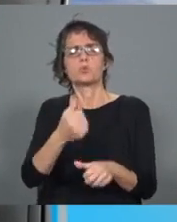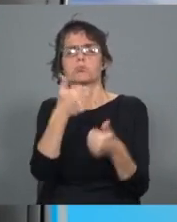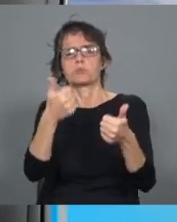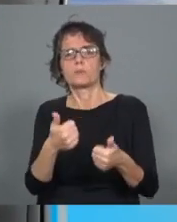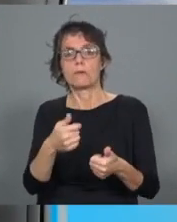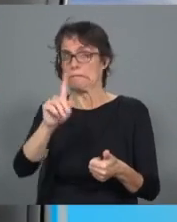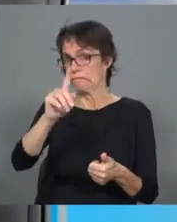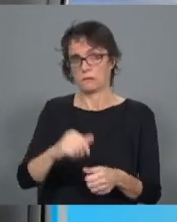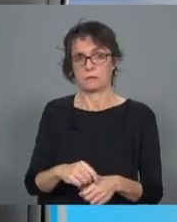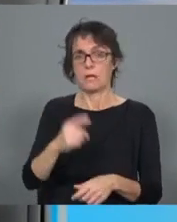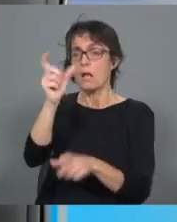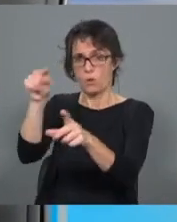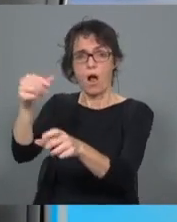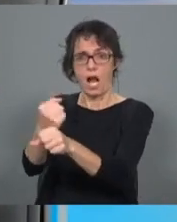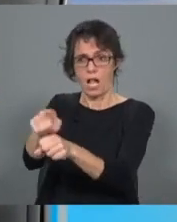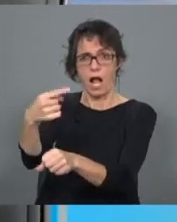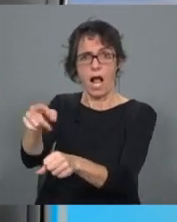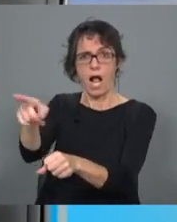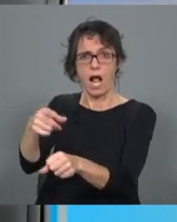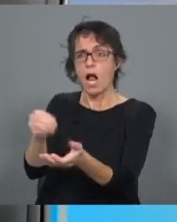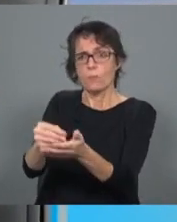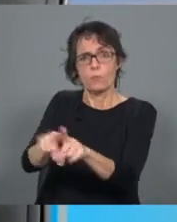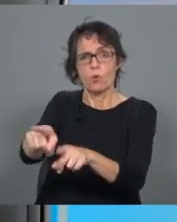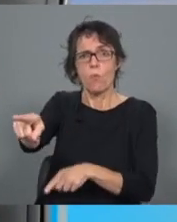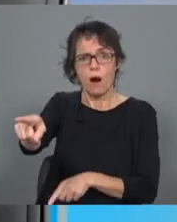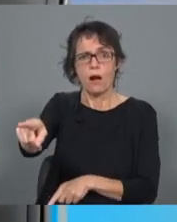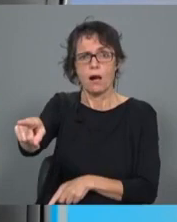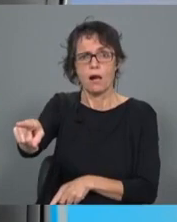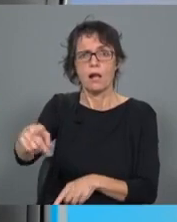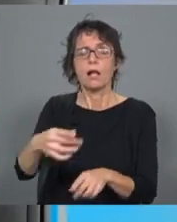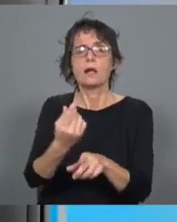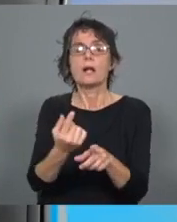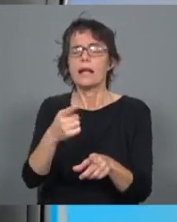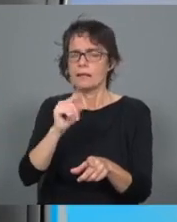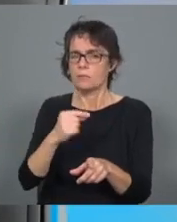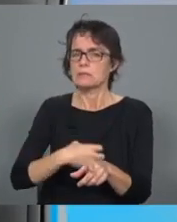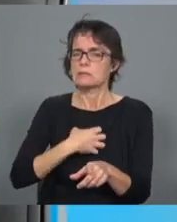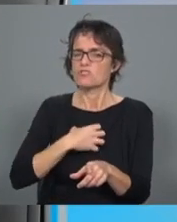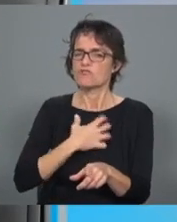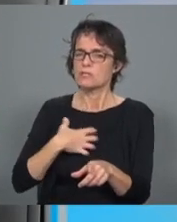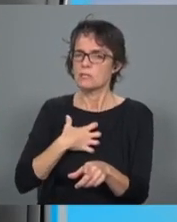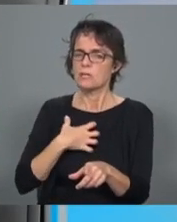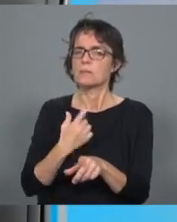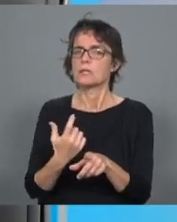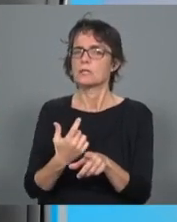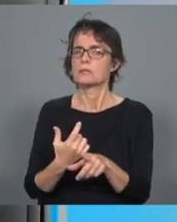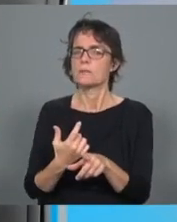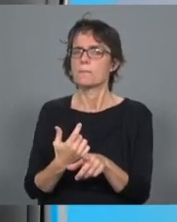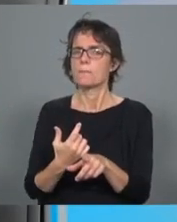no estômago, e temos ainda outra coisa que a mim me convoca especialmente, que é um filho é uma